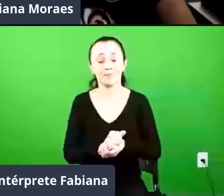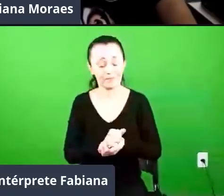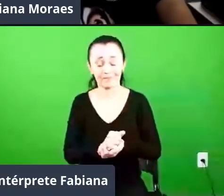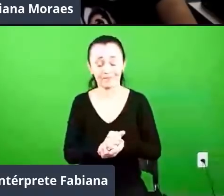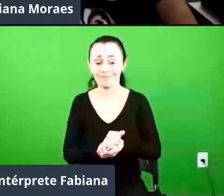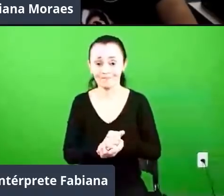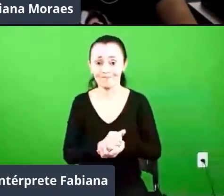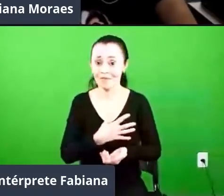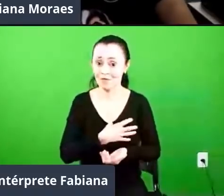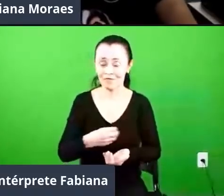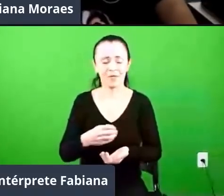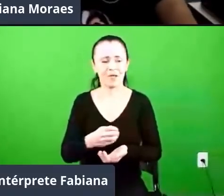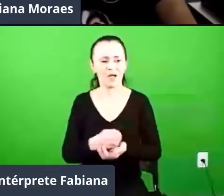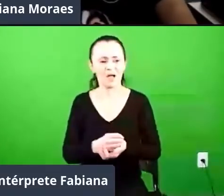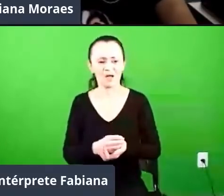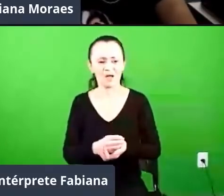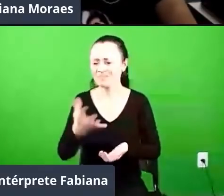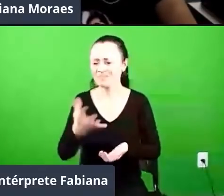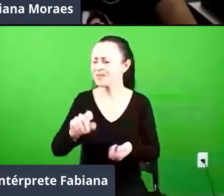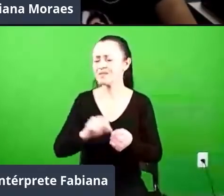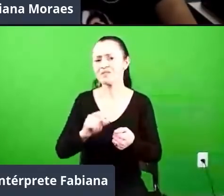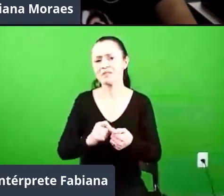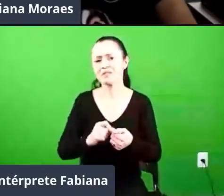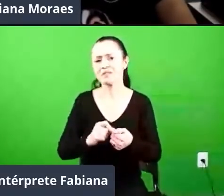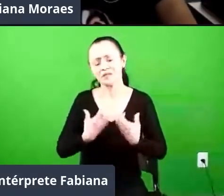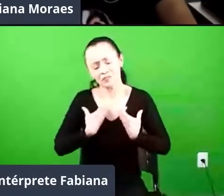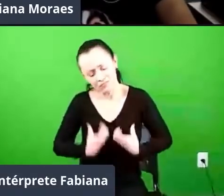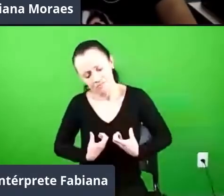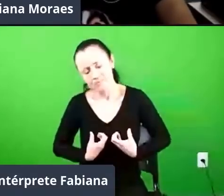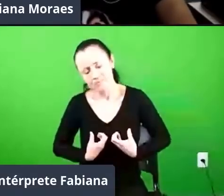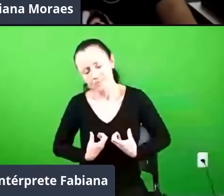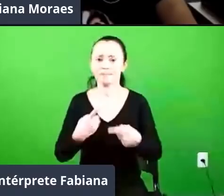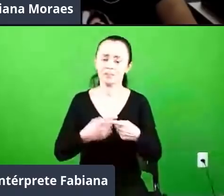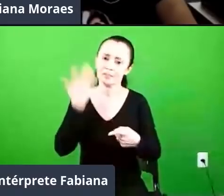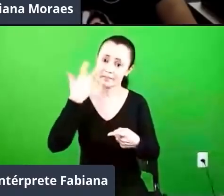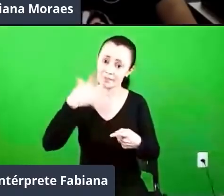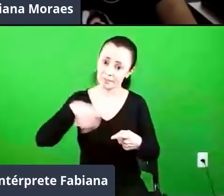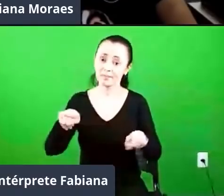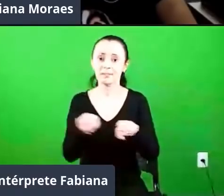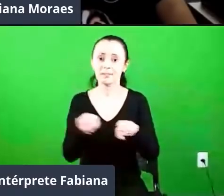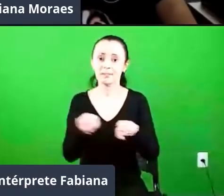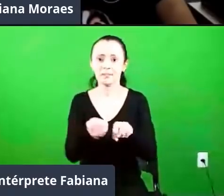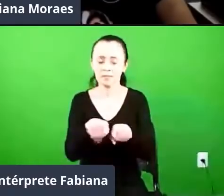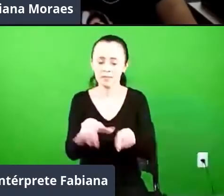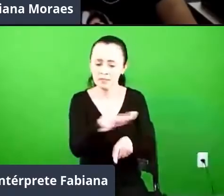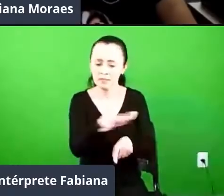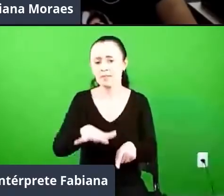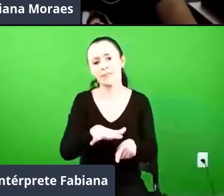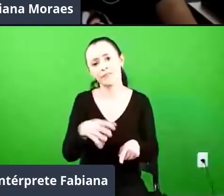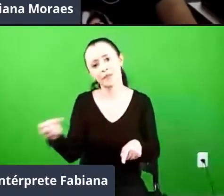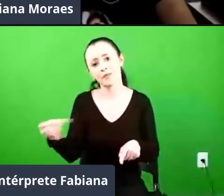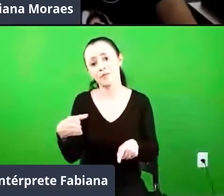já cansei. Porque para a criança também esse espaço é totalmente novo. E é minha casa,